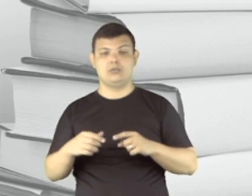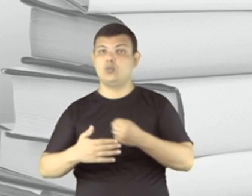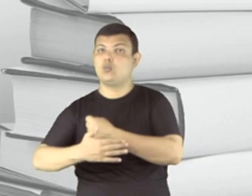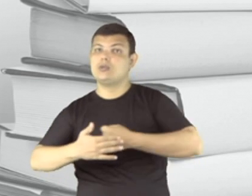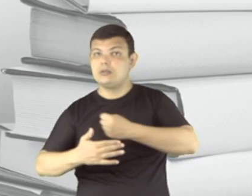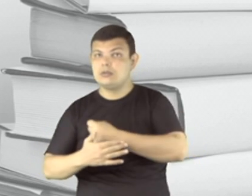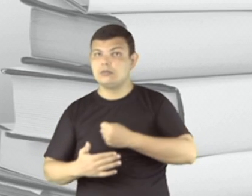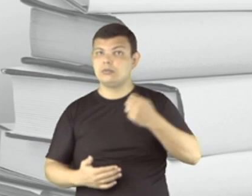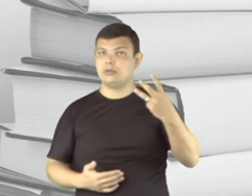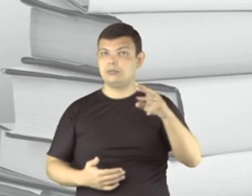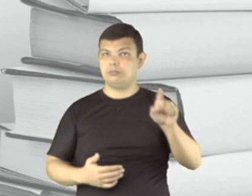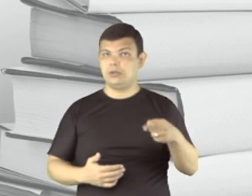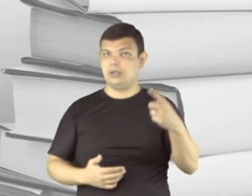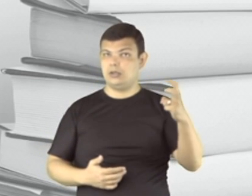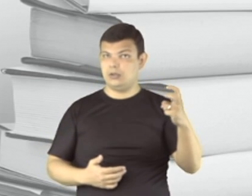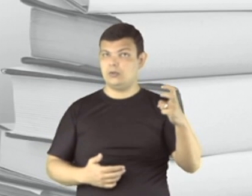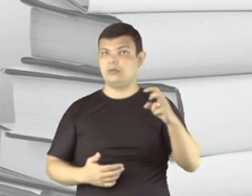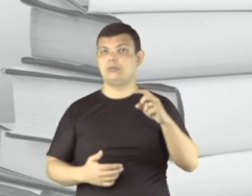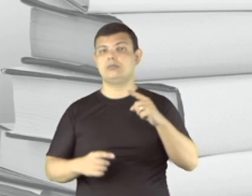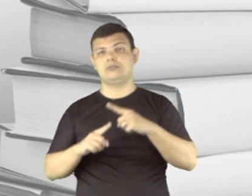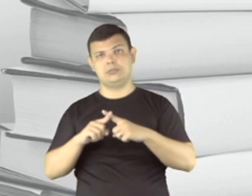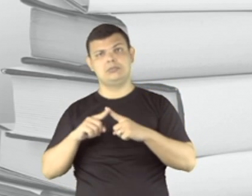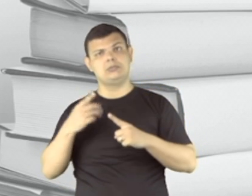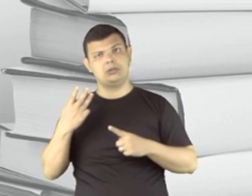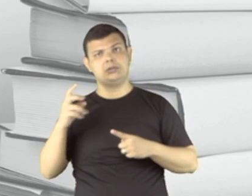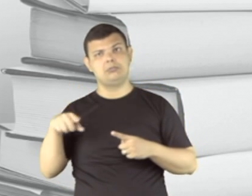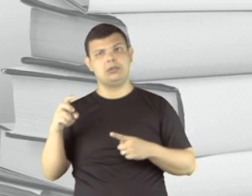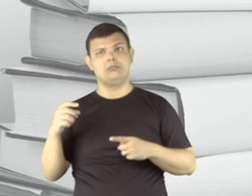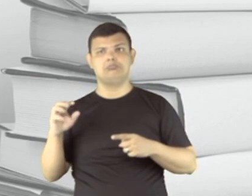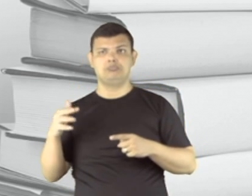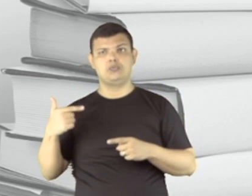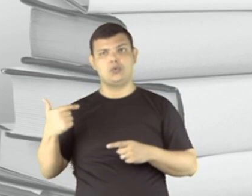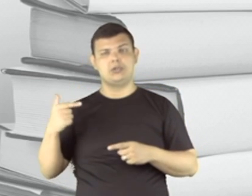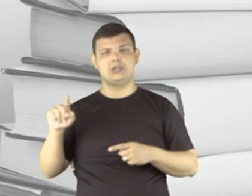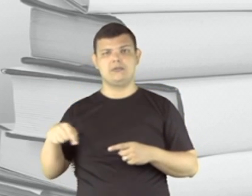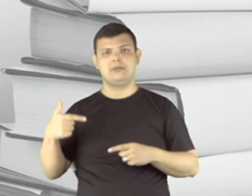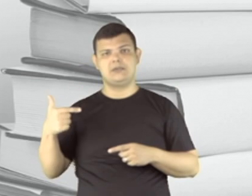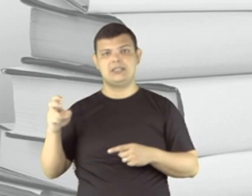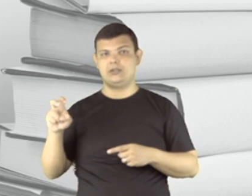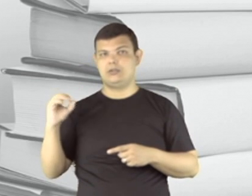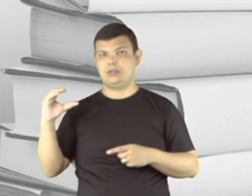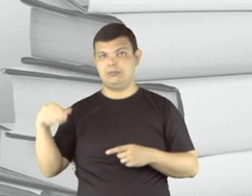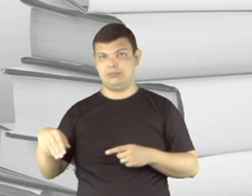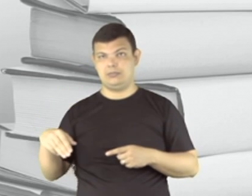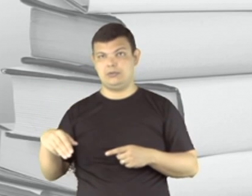3,5 por 3,5, que dá 12,25 metros quadrados, e a sala